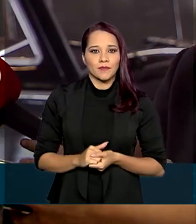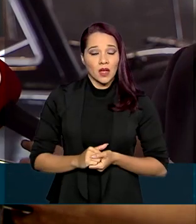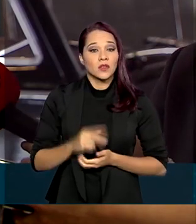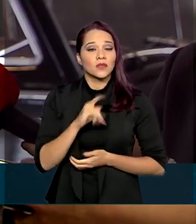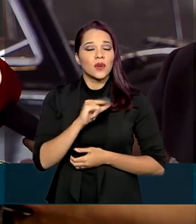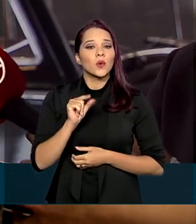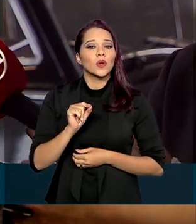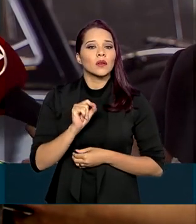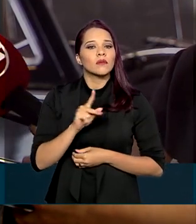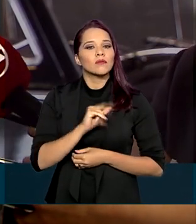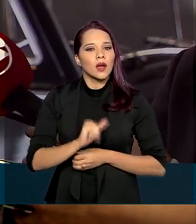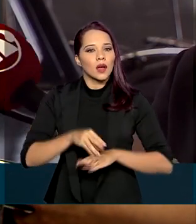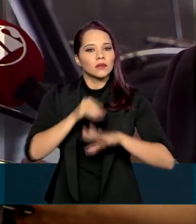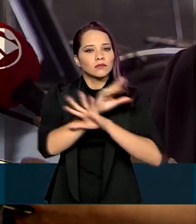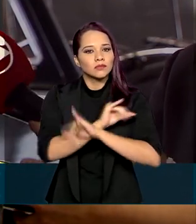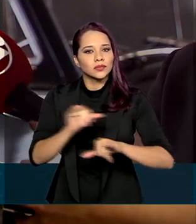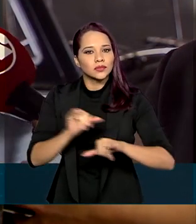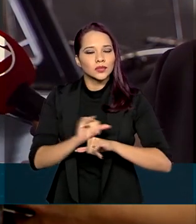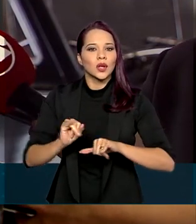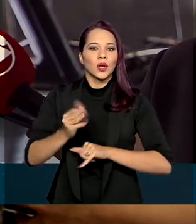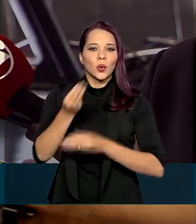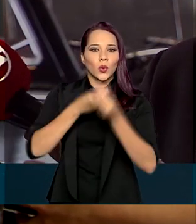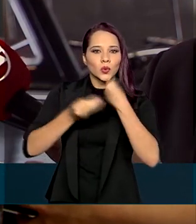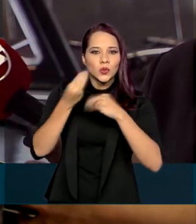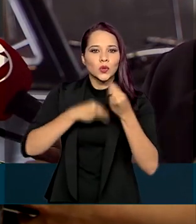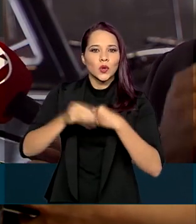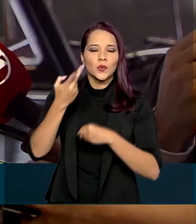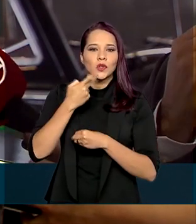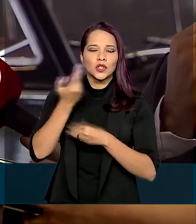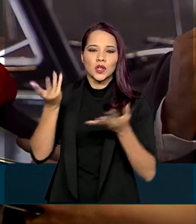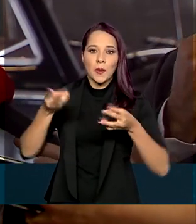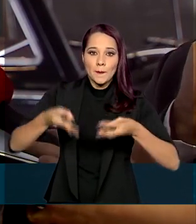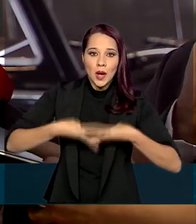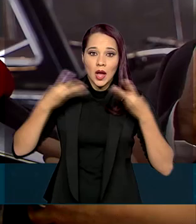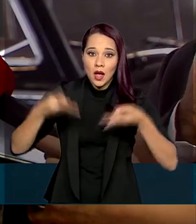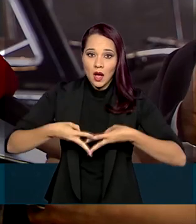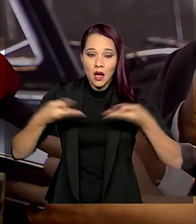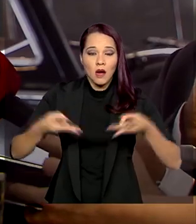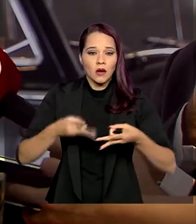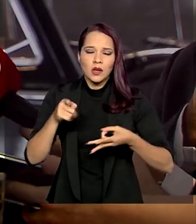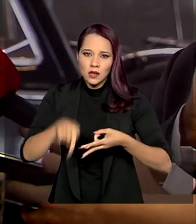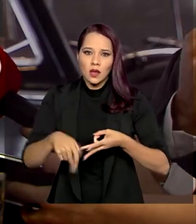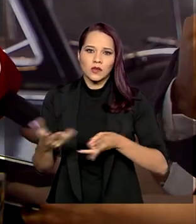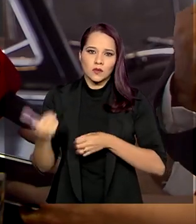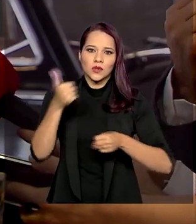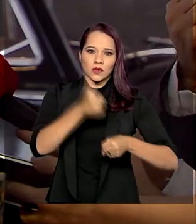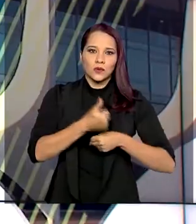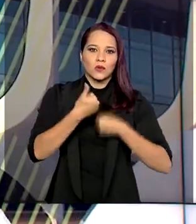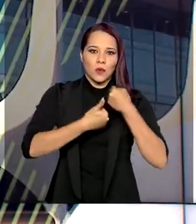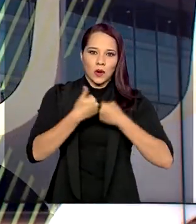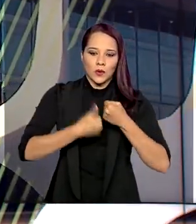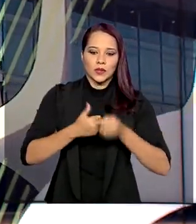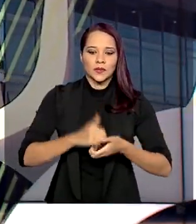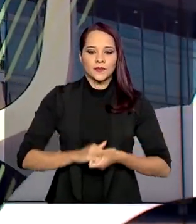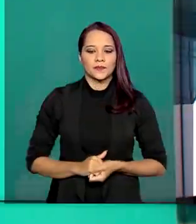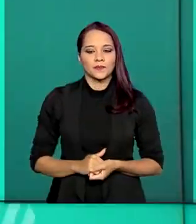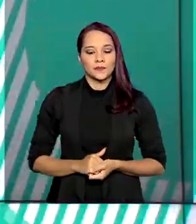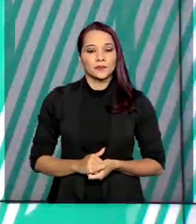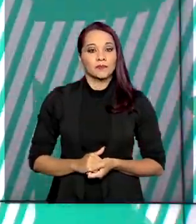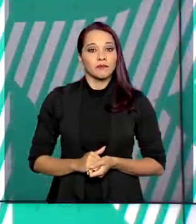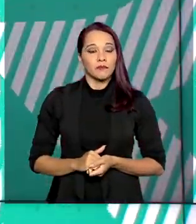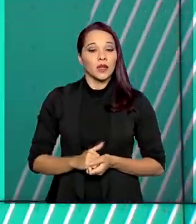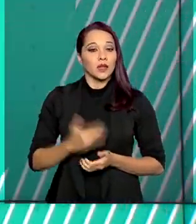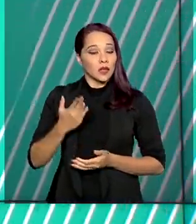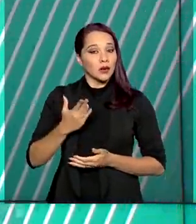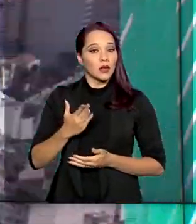vamos estar promovendo o consumo de massa, macarrão, que é um substituto para o arroz. Mais